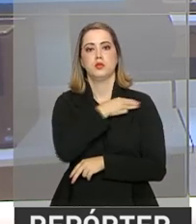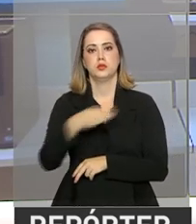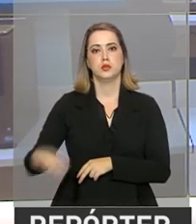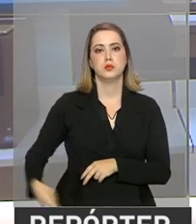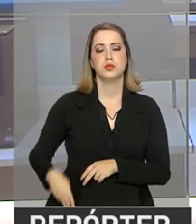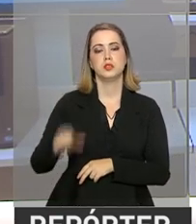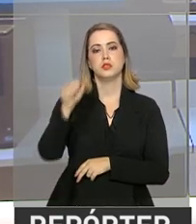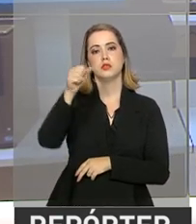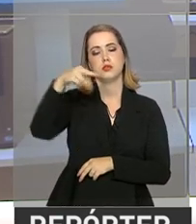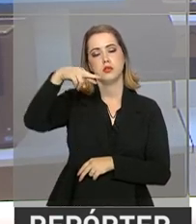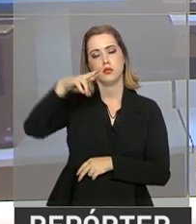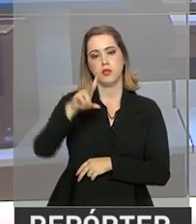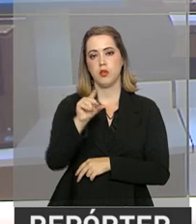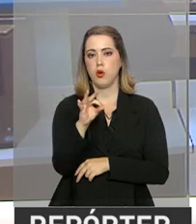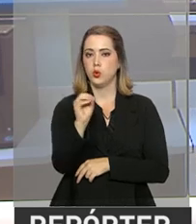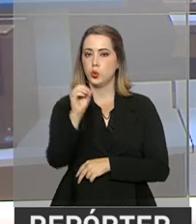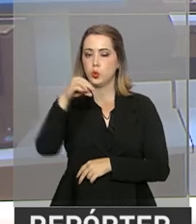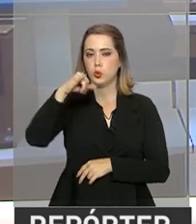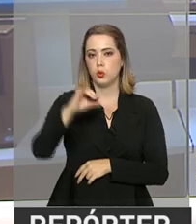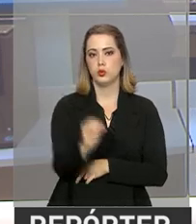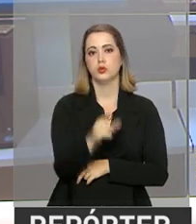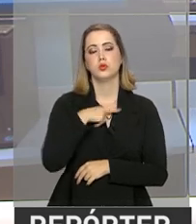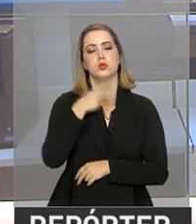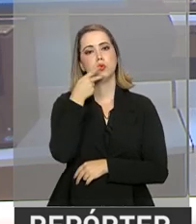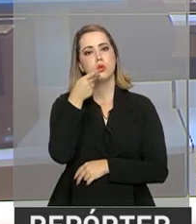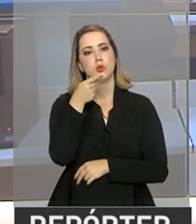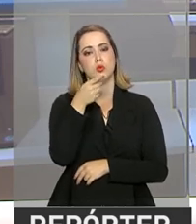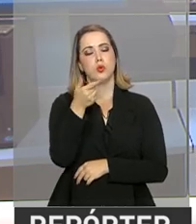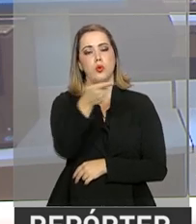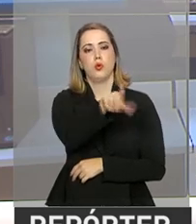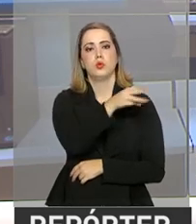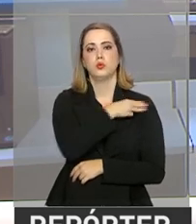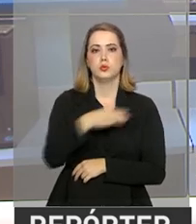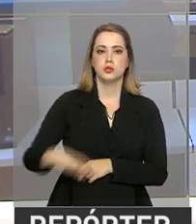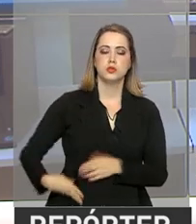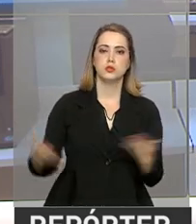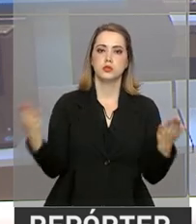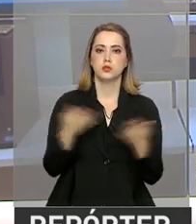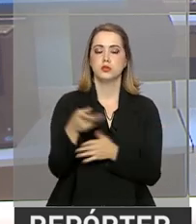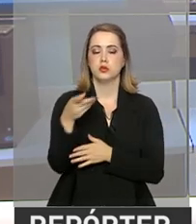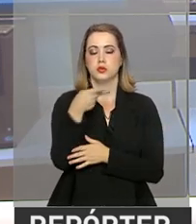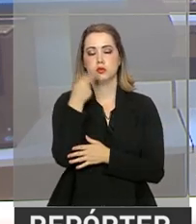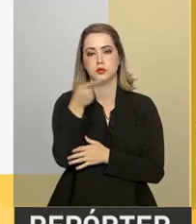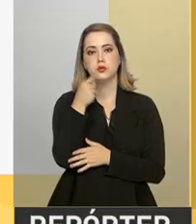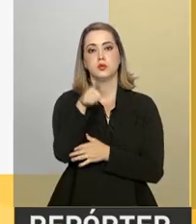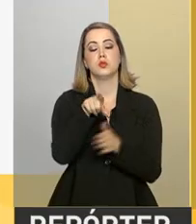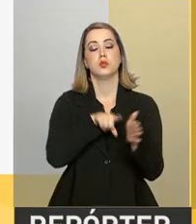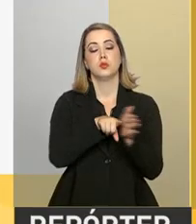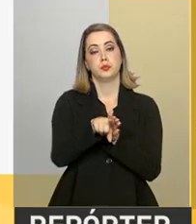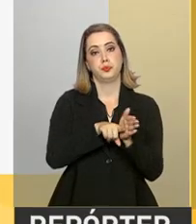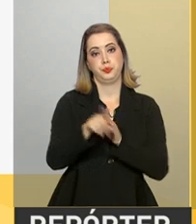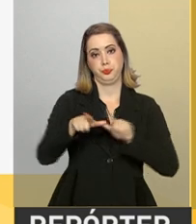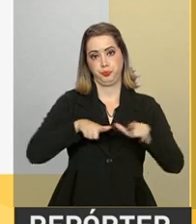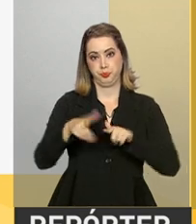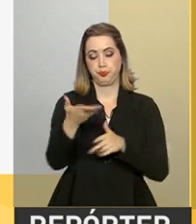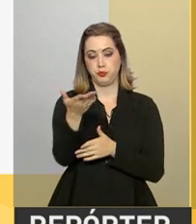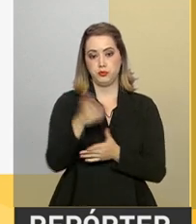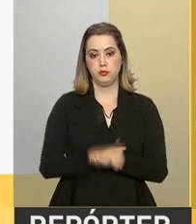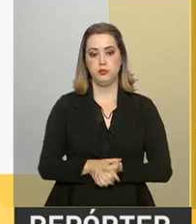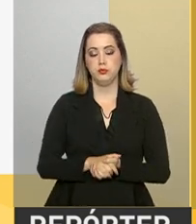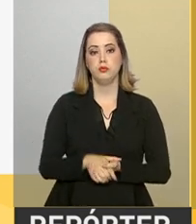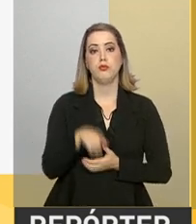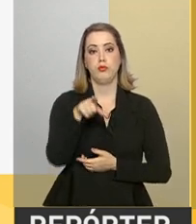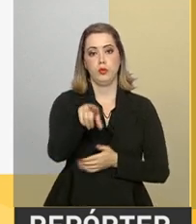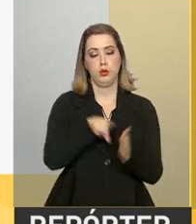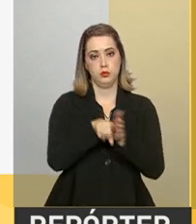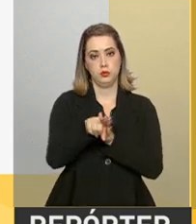justiça e cidadania Alexandre de Moraes falou sobre o trabalho da Polícia Federal no combate à corrupção operação lava-jato